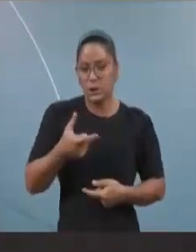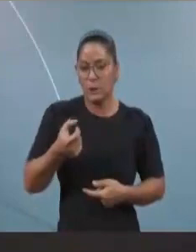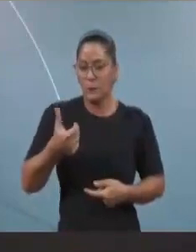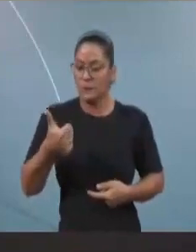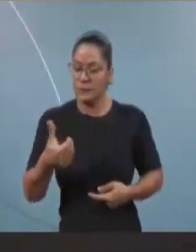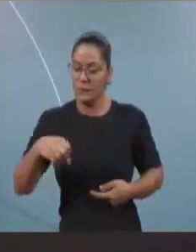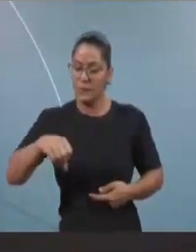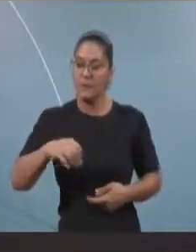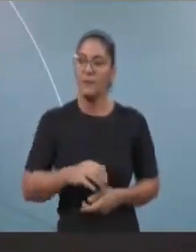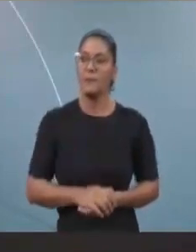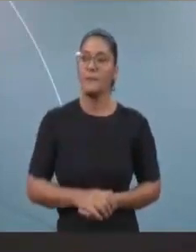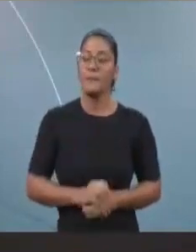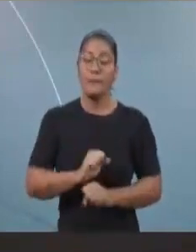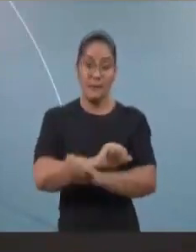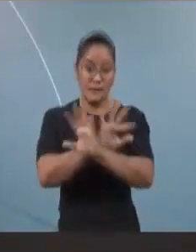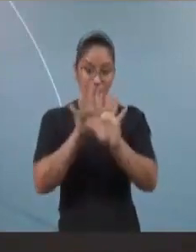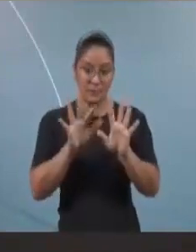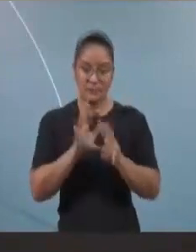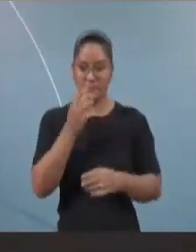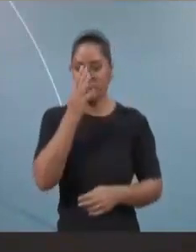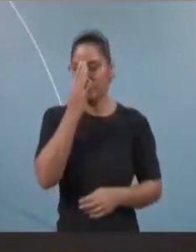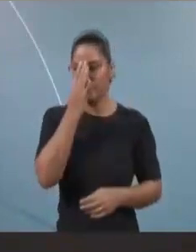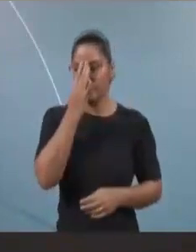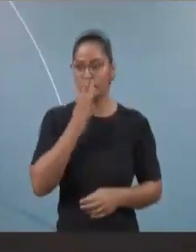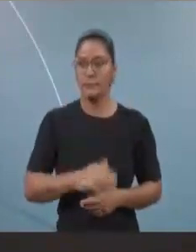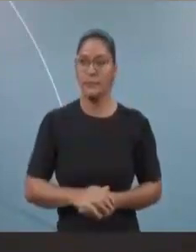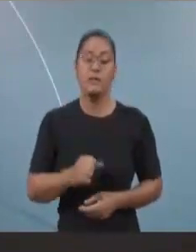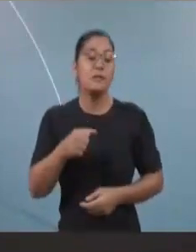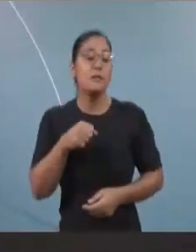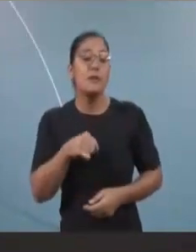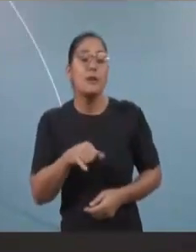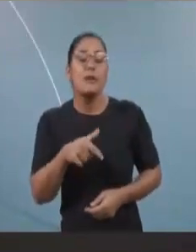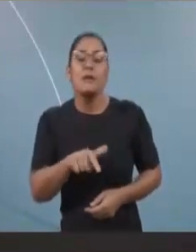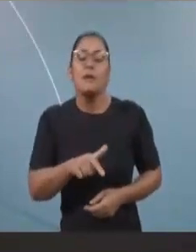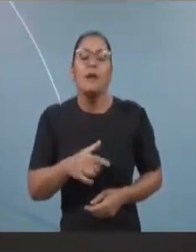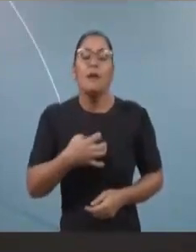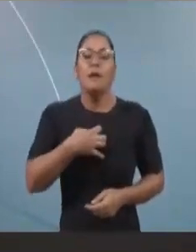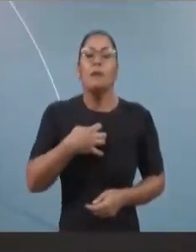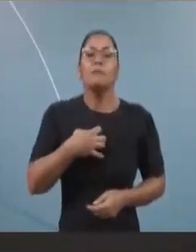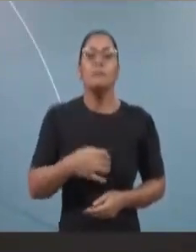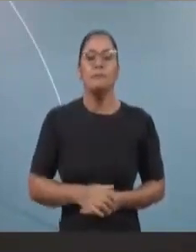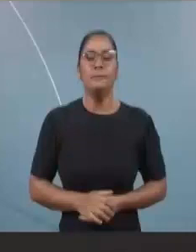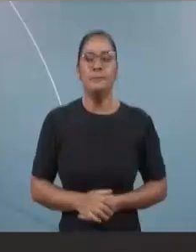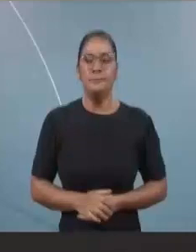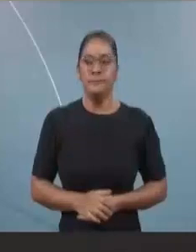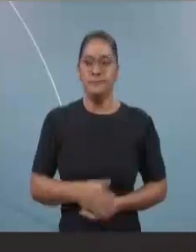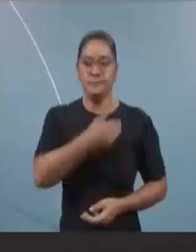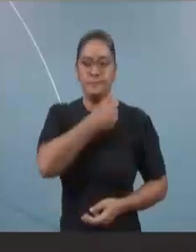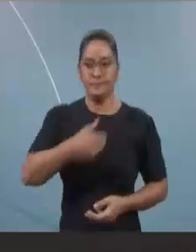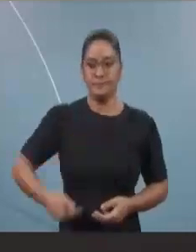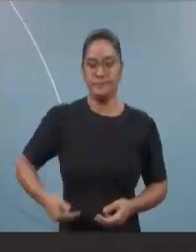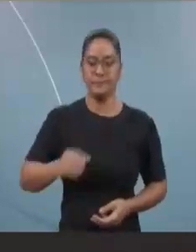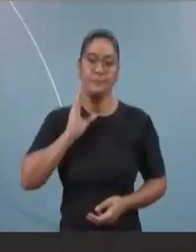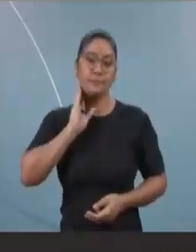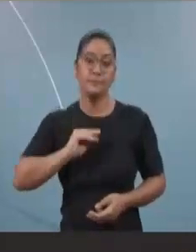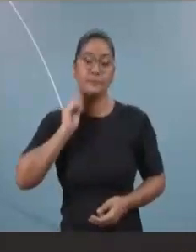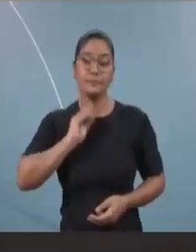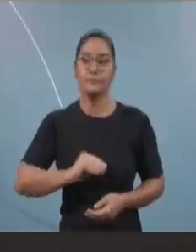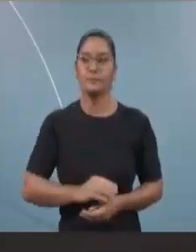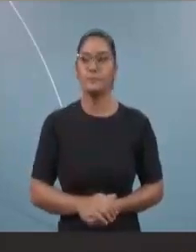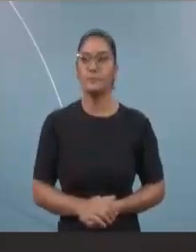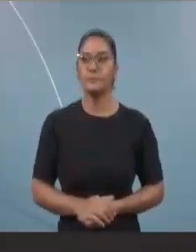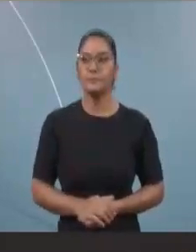2019 mas claro não seria possível se não tivesse a sensibilidade do Governo da governadora Fátima